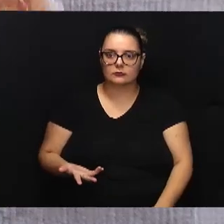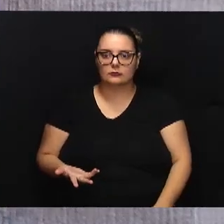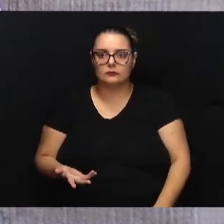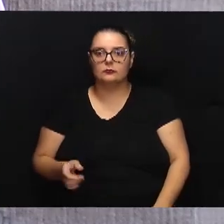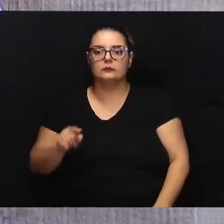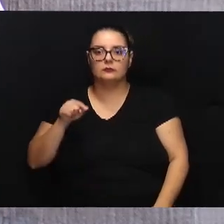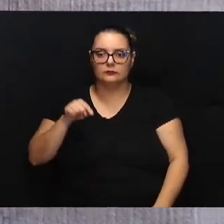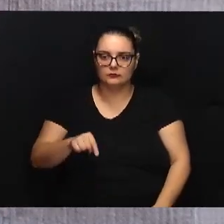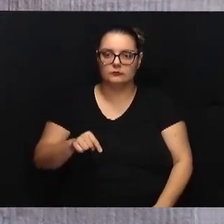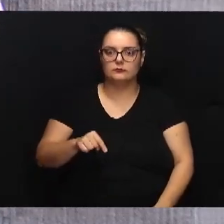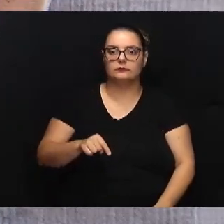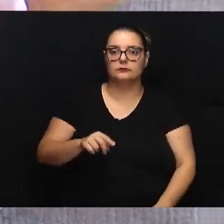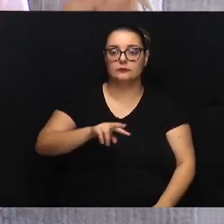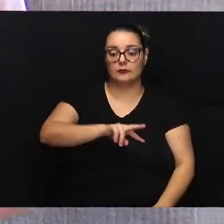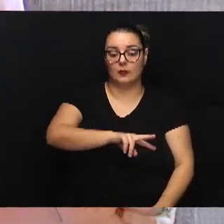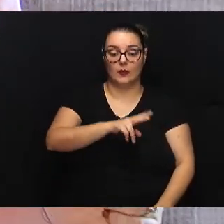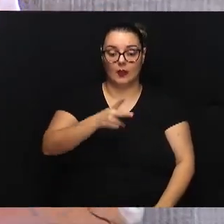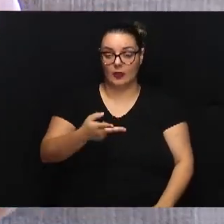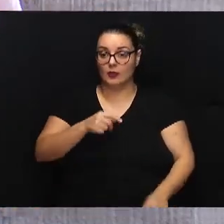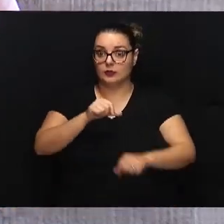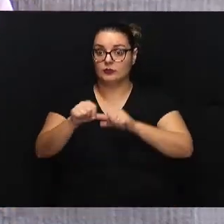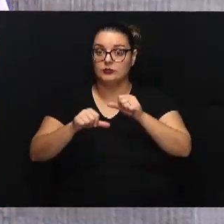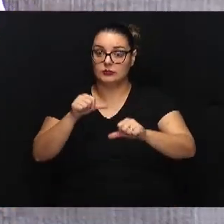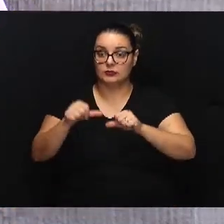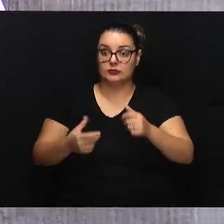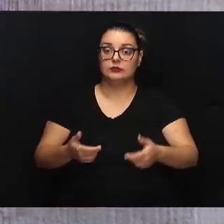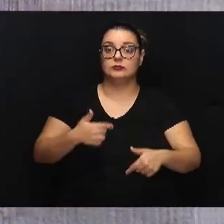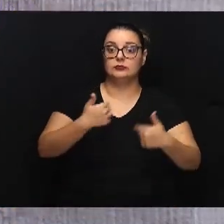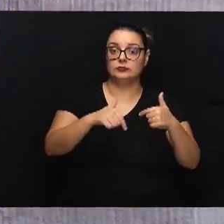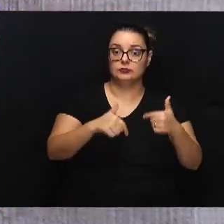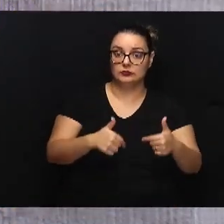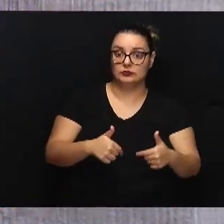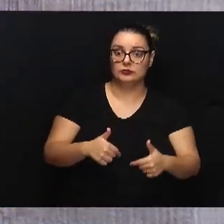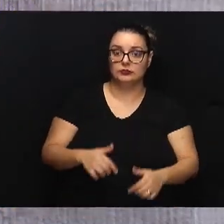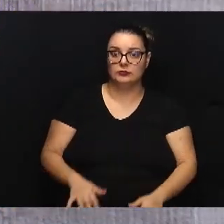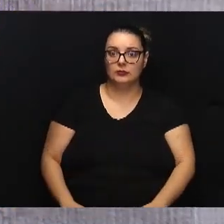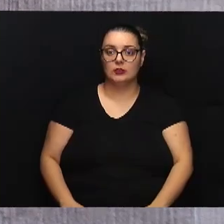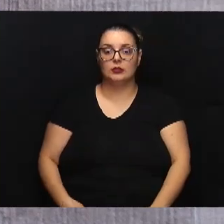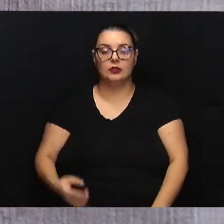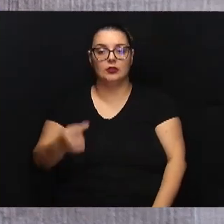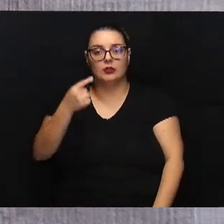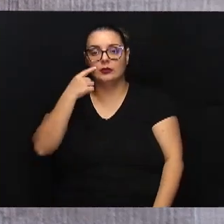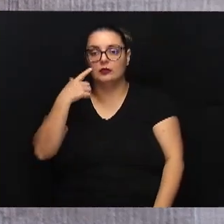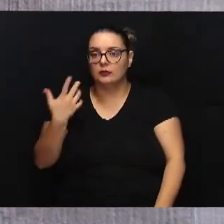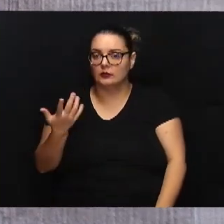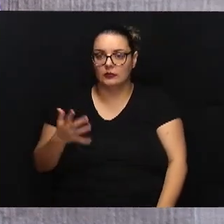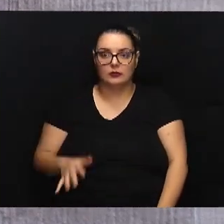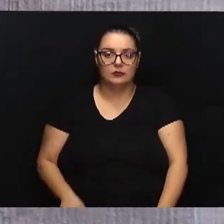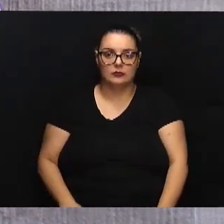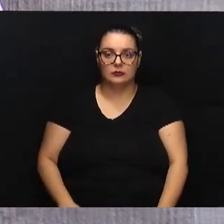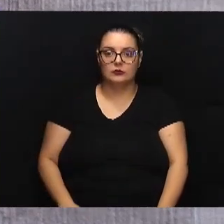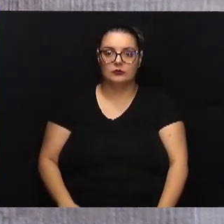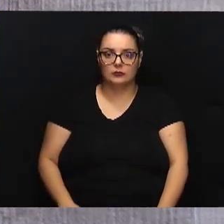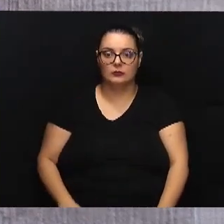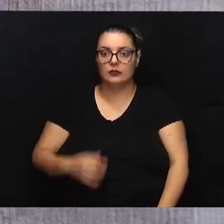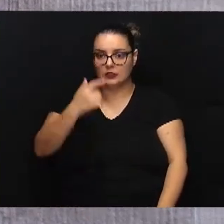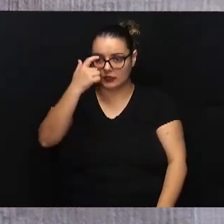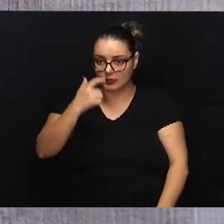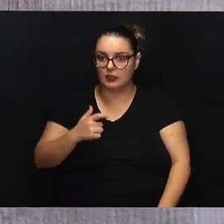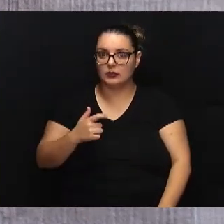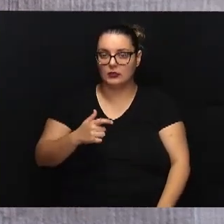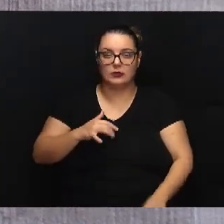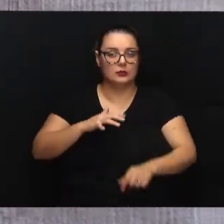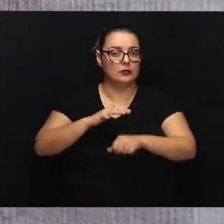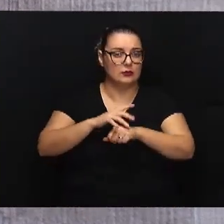minha transição, nessa mudança de trabalho, onde eu vi, assim, que eu estava ficando doente,